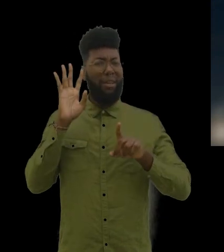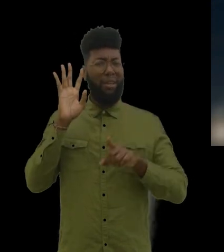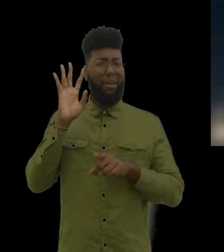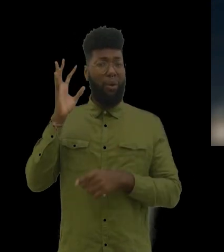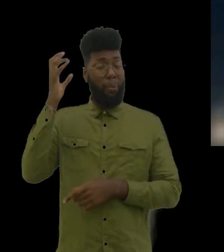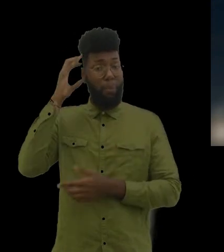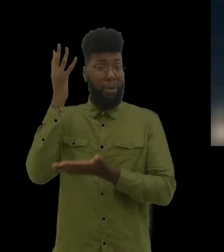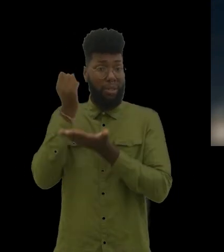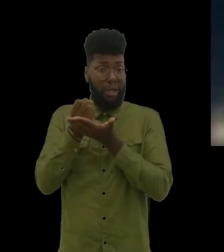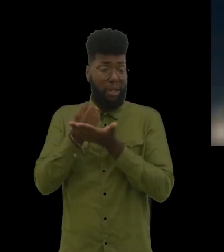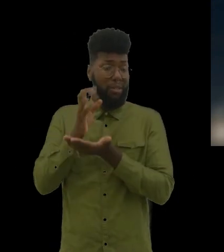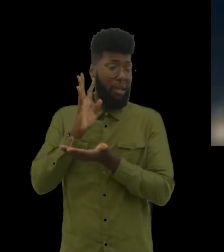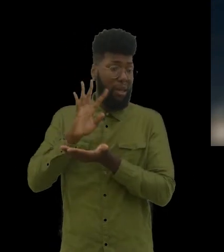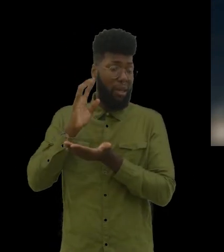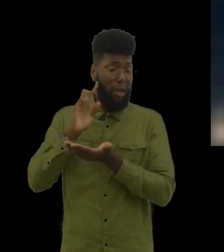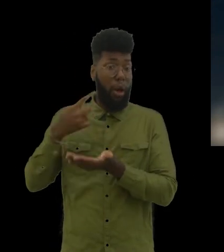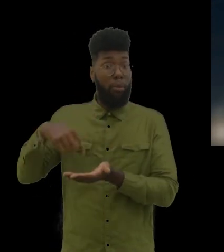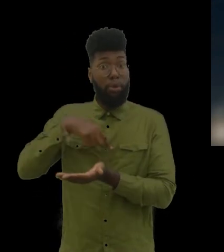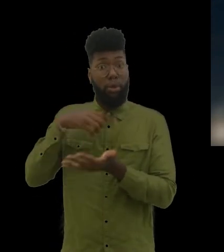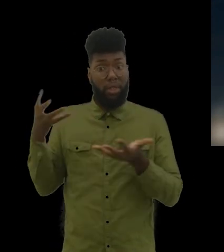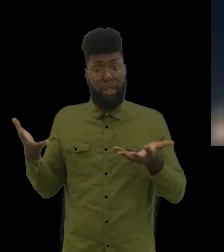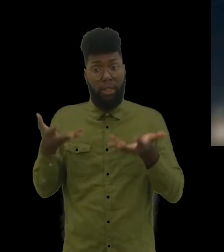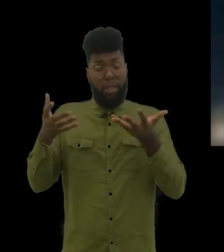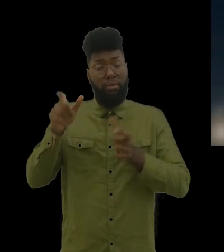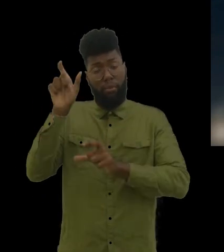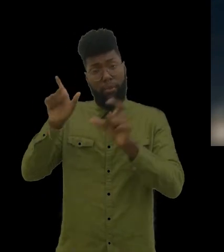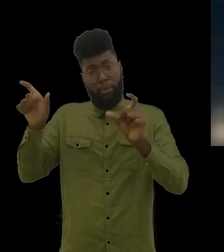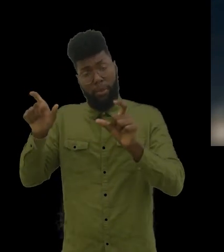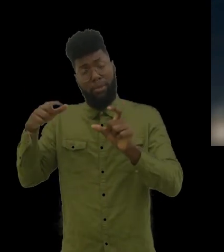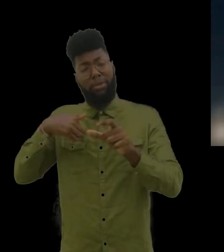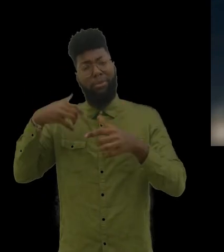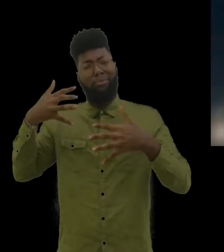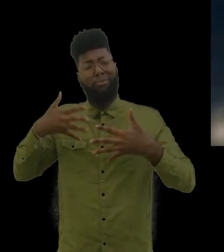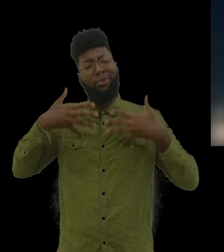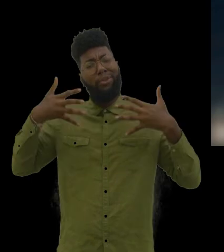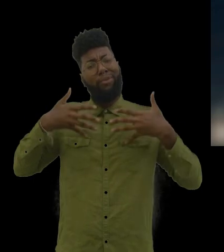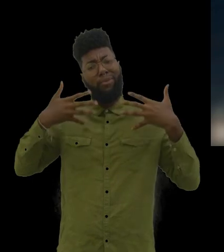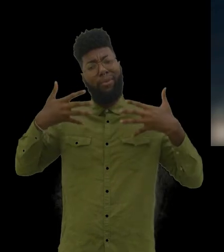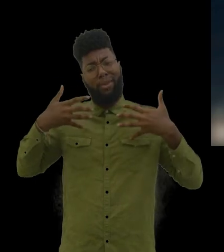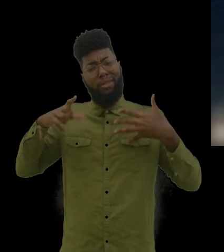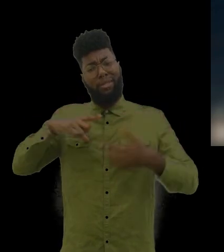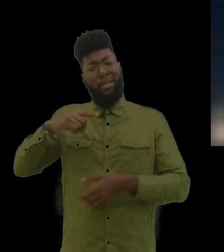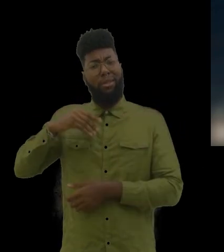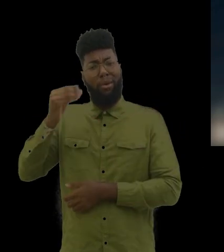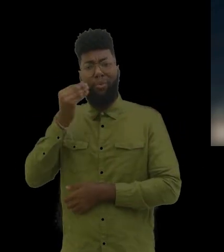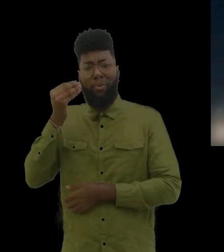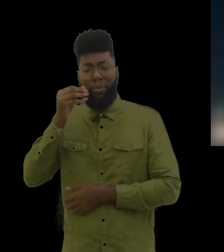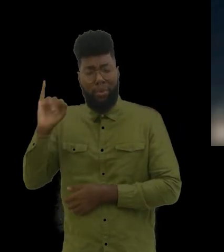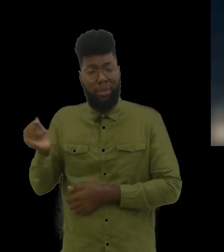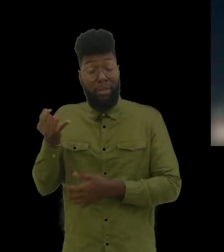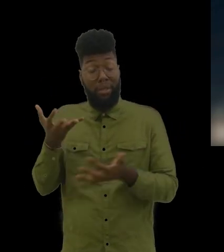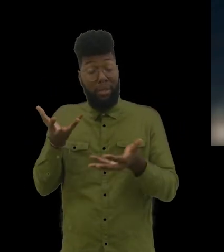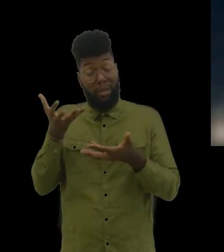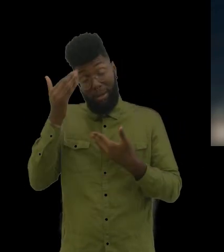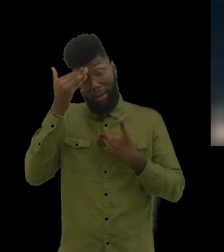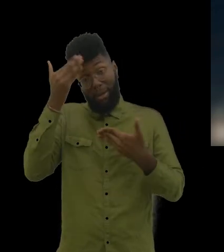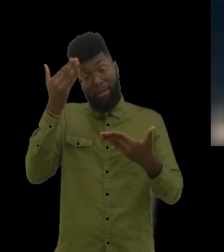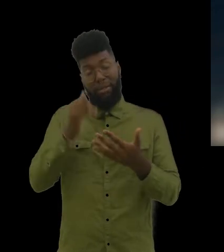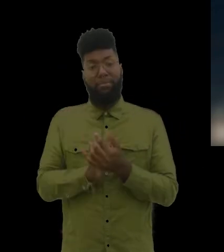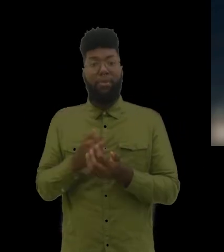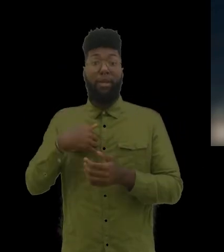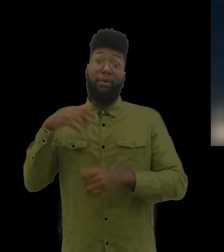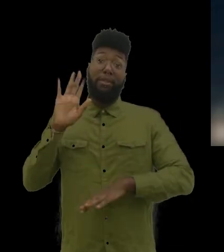aí. Tô bem feliz mesmo por ficar essa oportunidade, também quero agradecer. Mas vamos com tudo, tô ansiosa pros próximos, né?